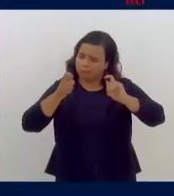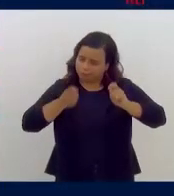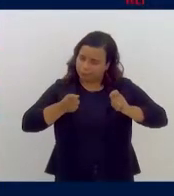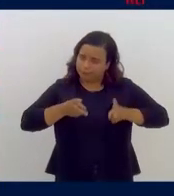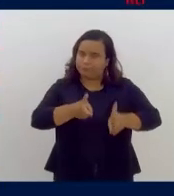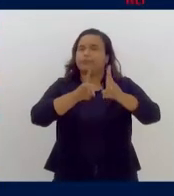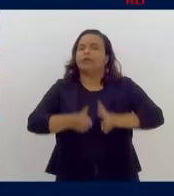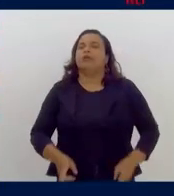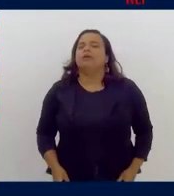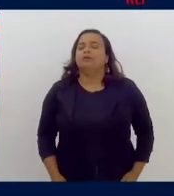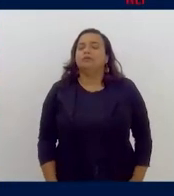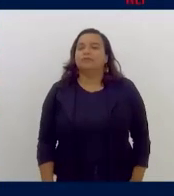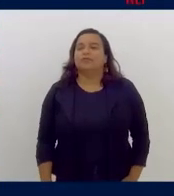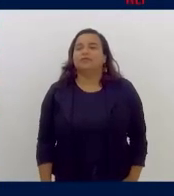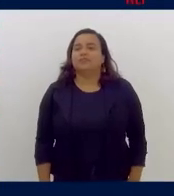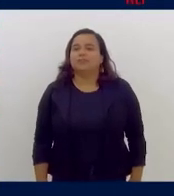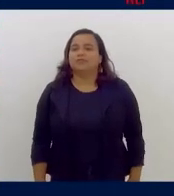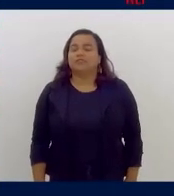mantido.